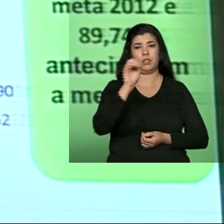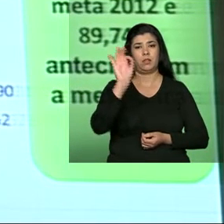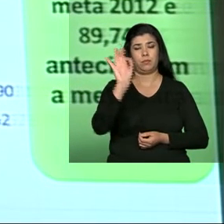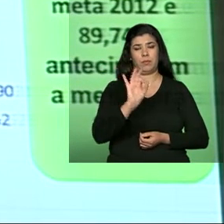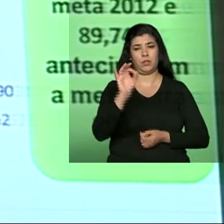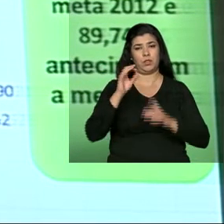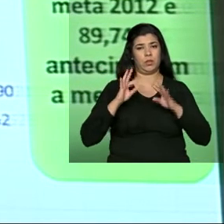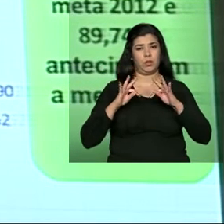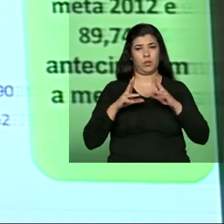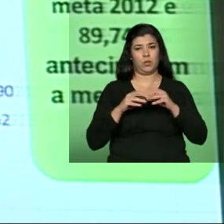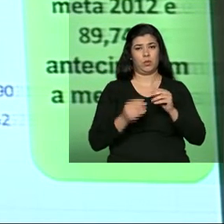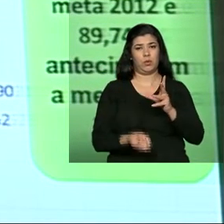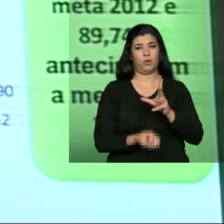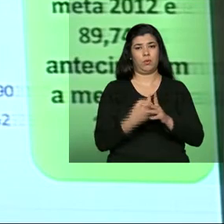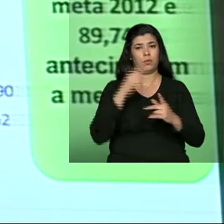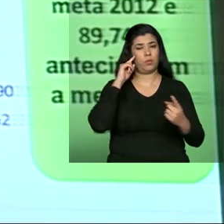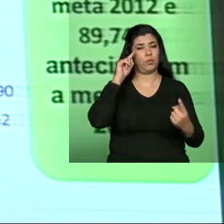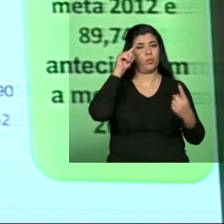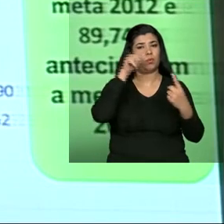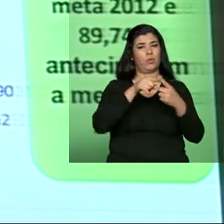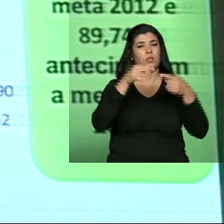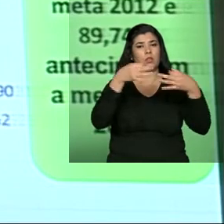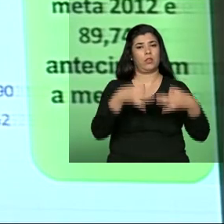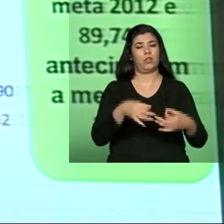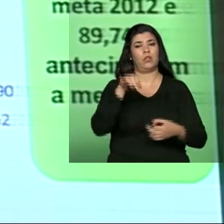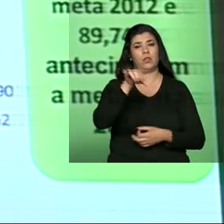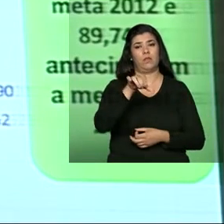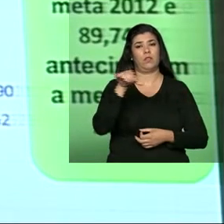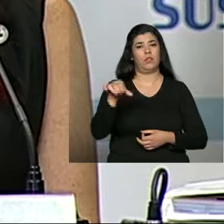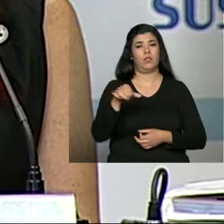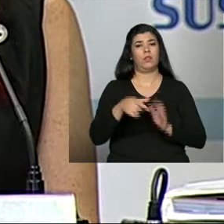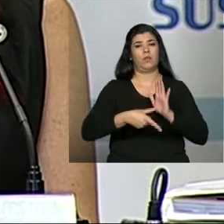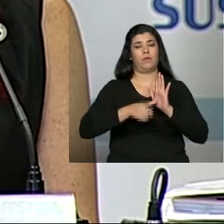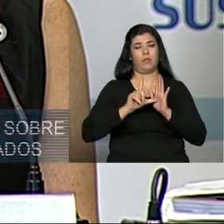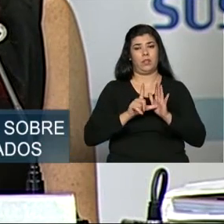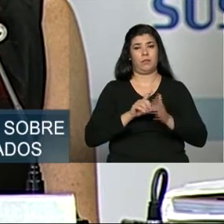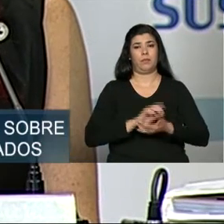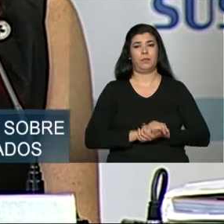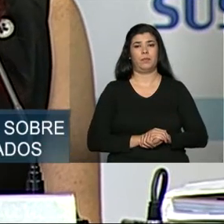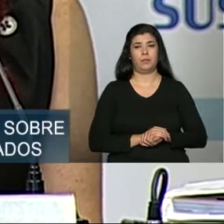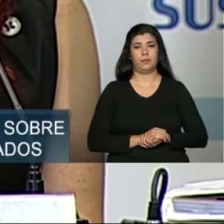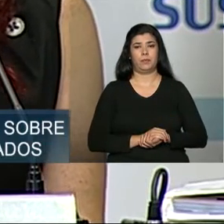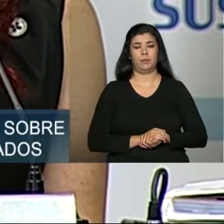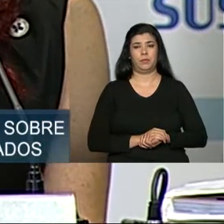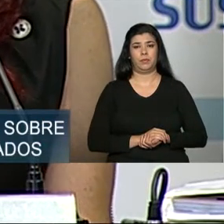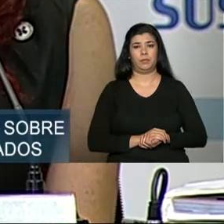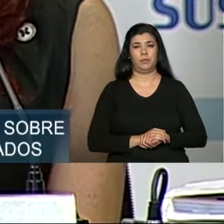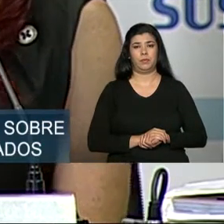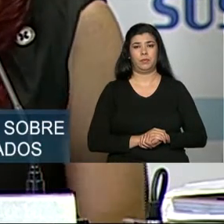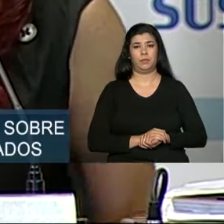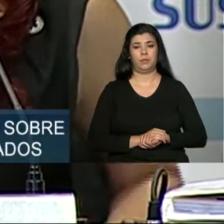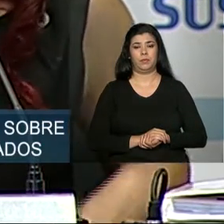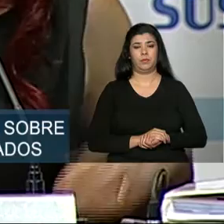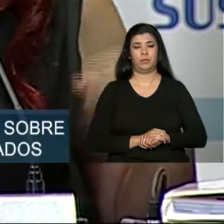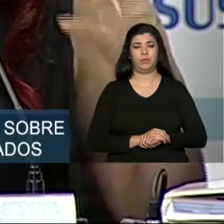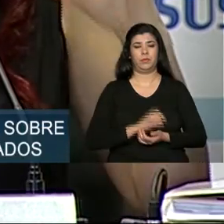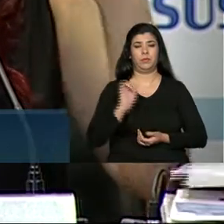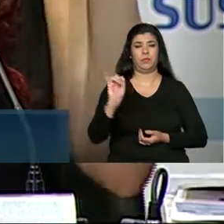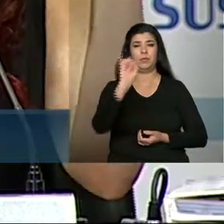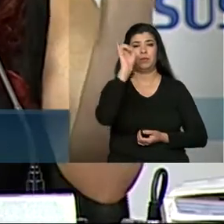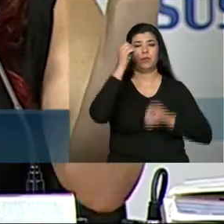dos produtos atingiram a meta e 89% anteciparam. É importante falar